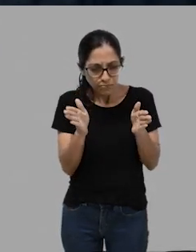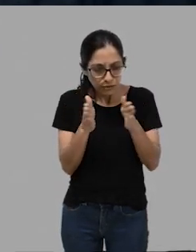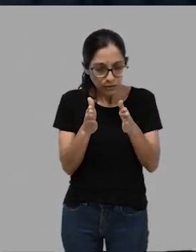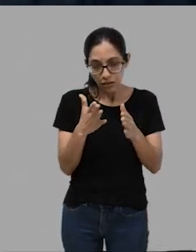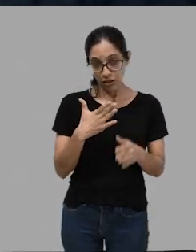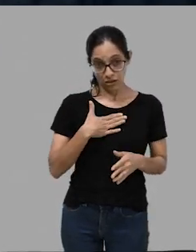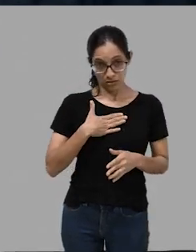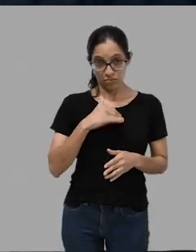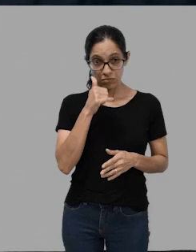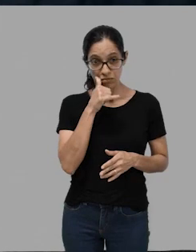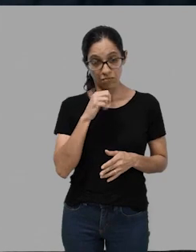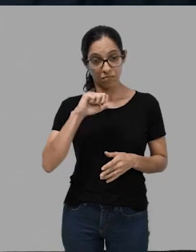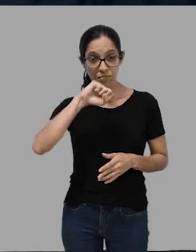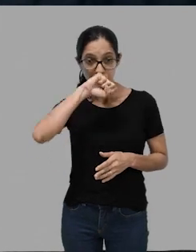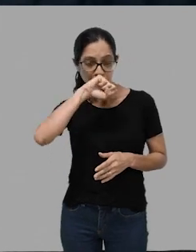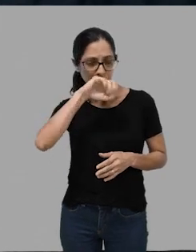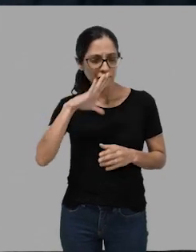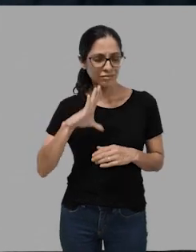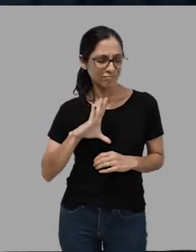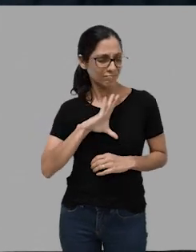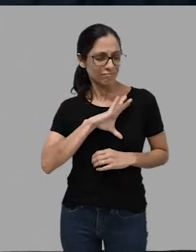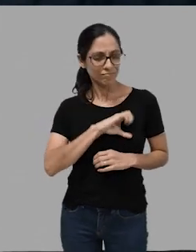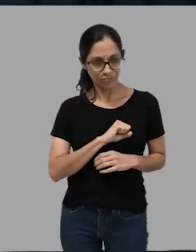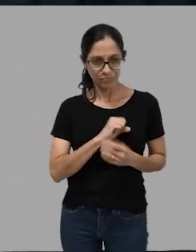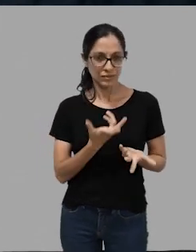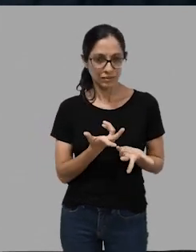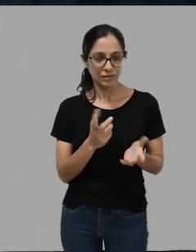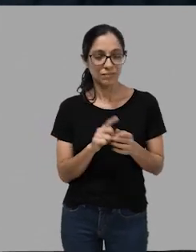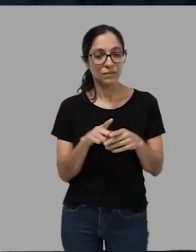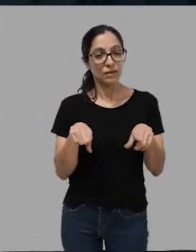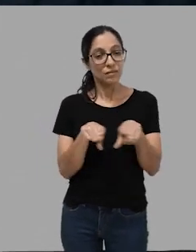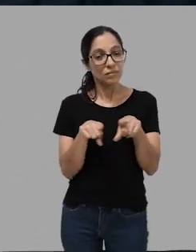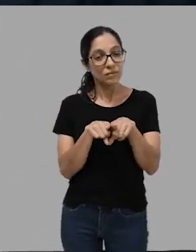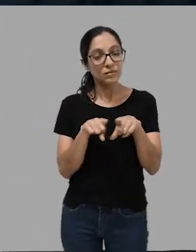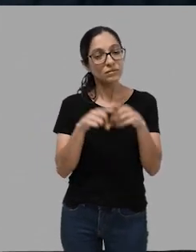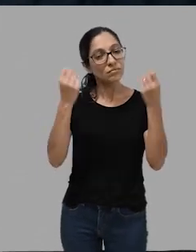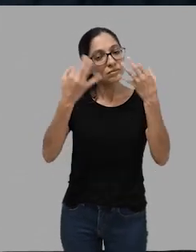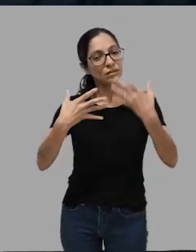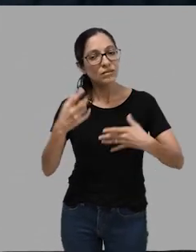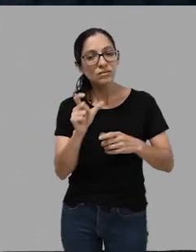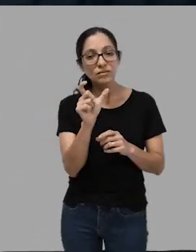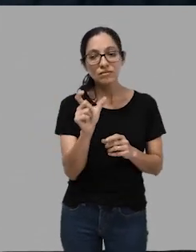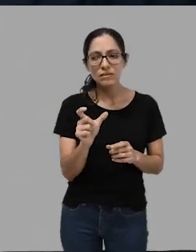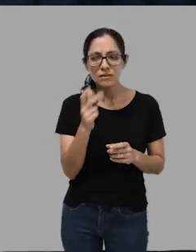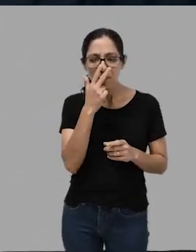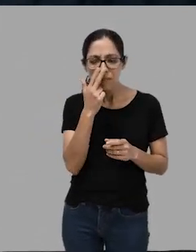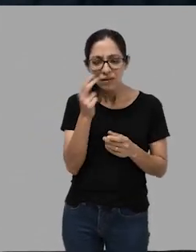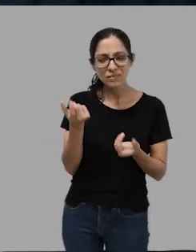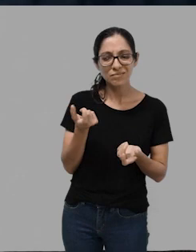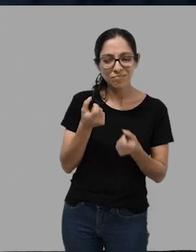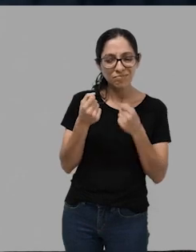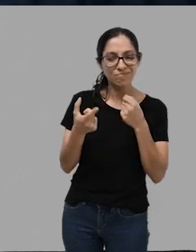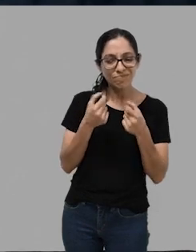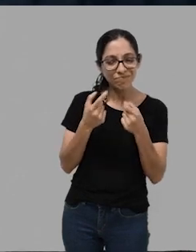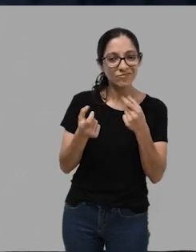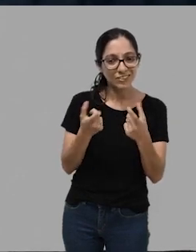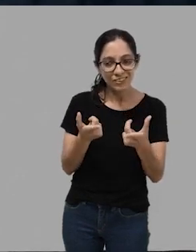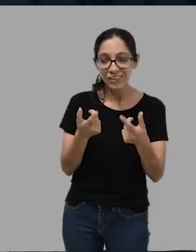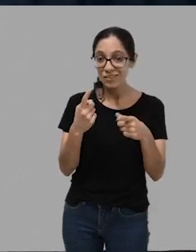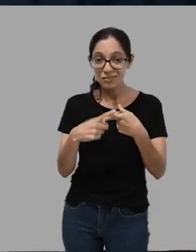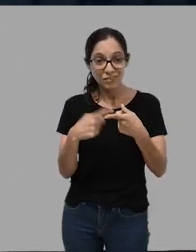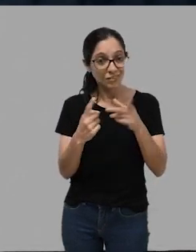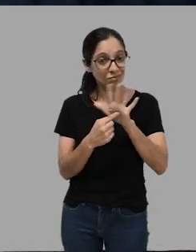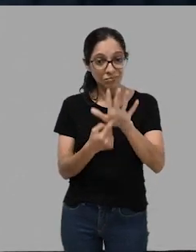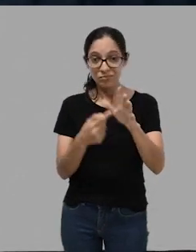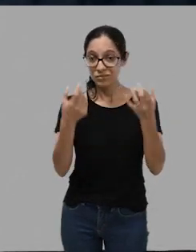cordéis porque são narrações em versos e às vezes e na maioria das vezes é muito engraçados também que vão contando